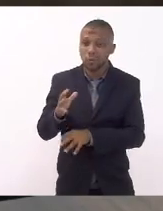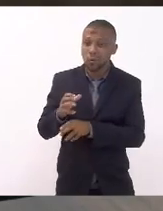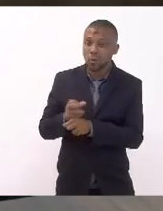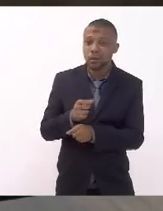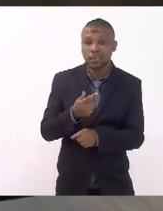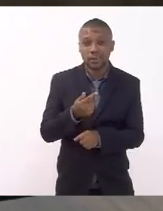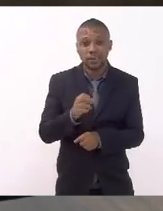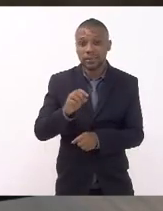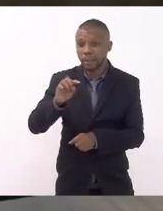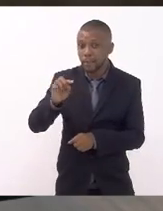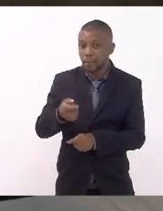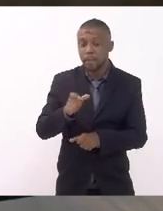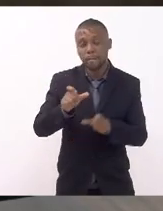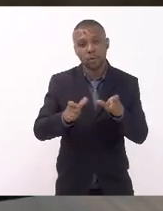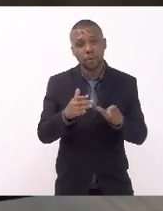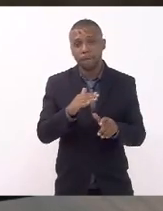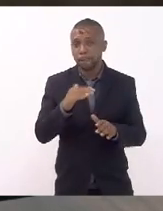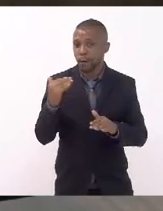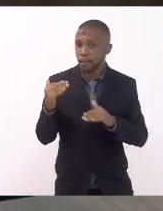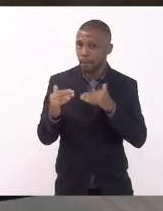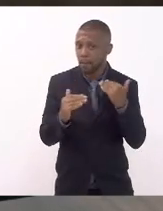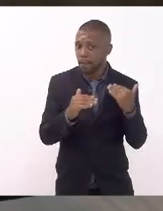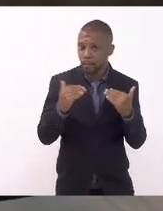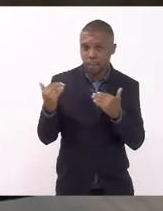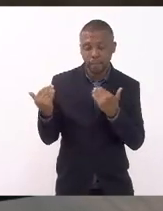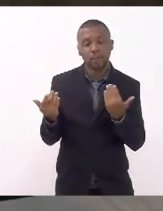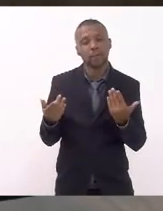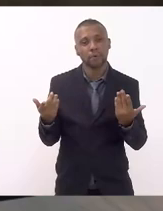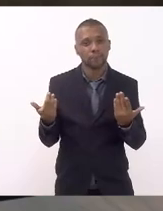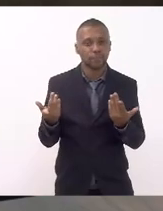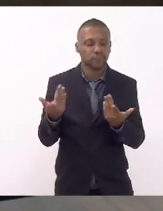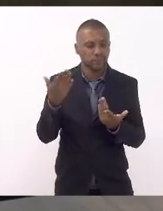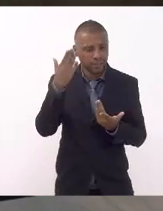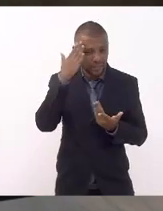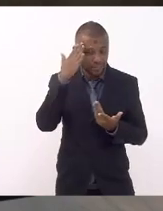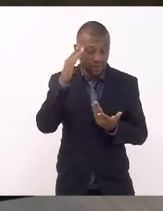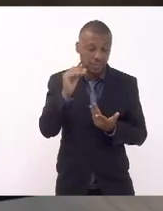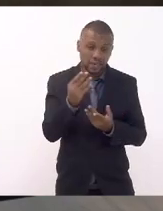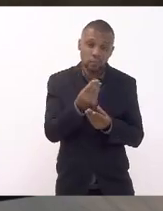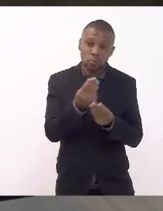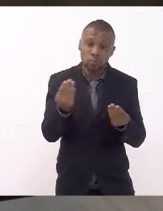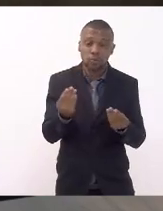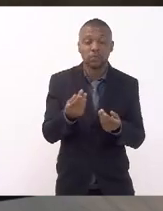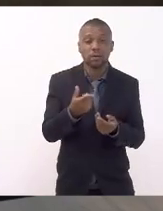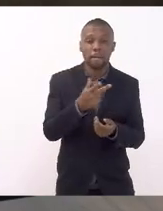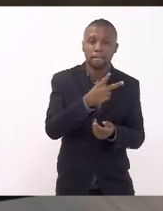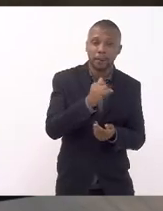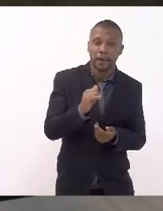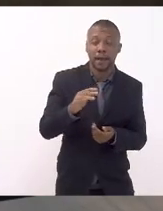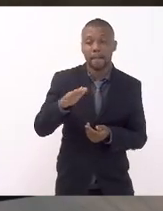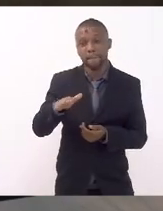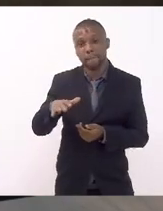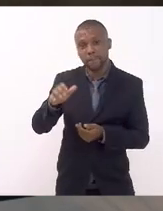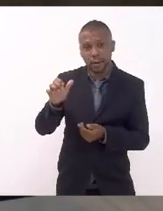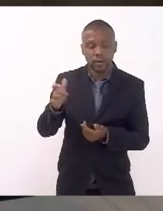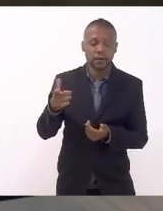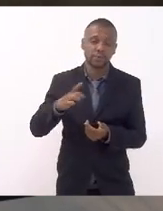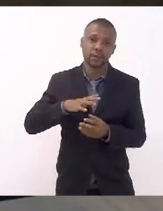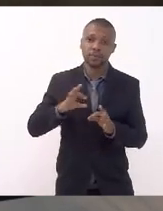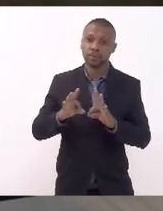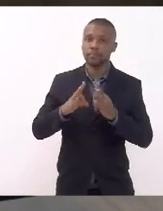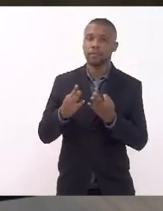70 mil pessoas mortas e, sem dúvida nenhuma, muitos pais, muitas mães tiveram aí as suas